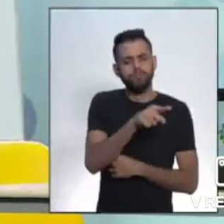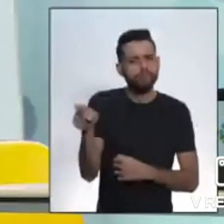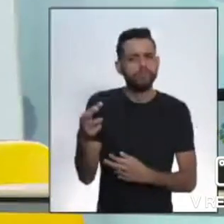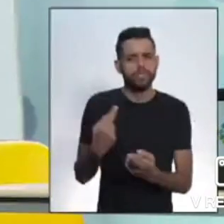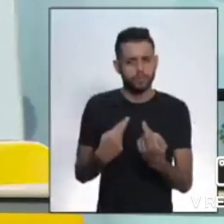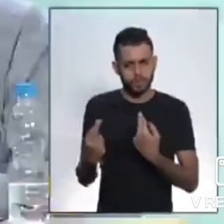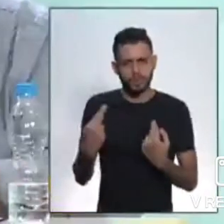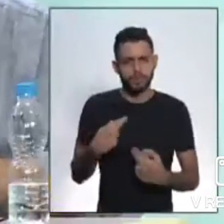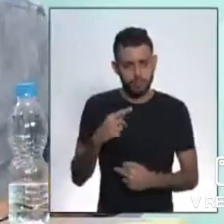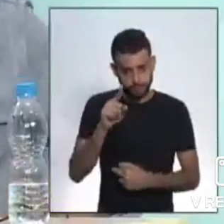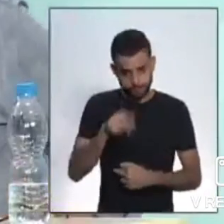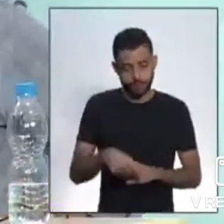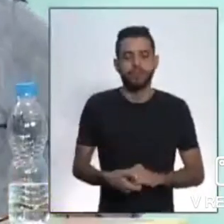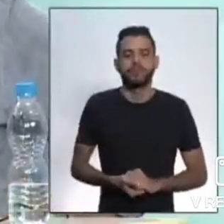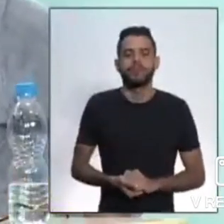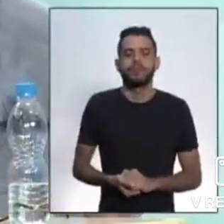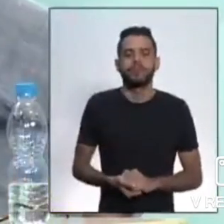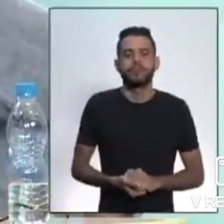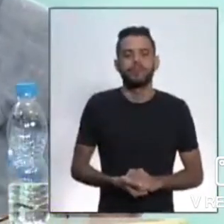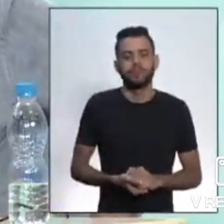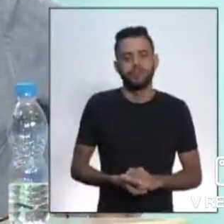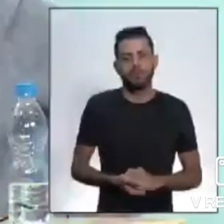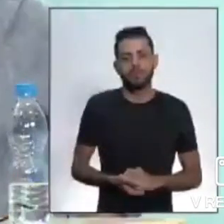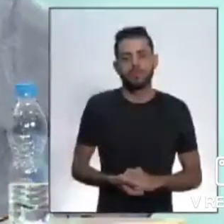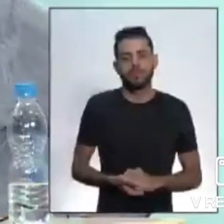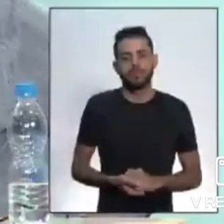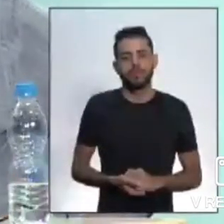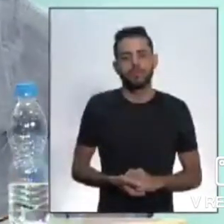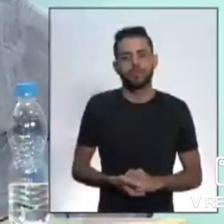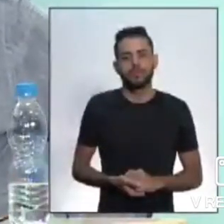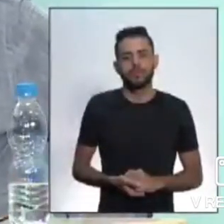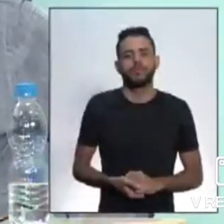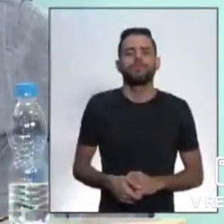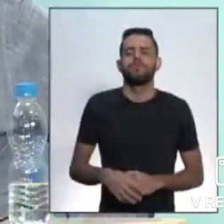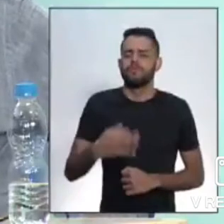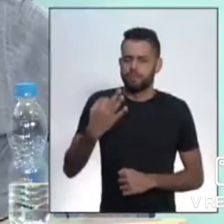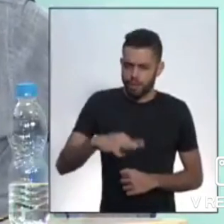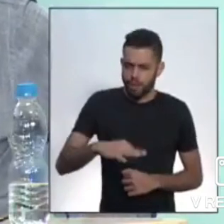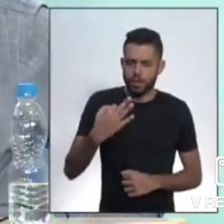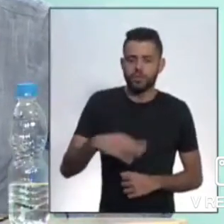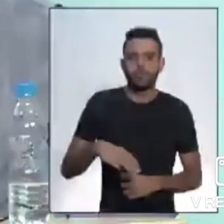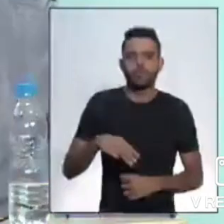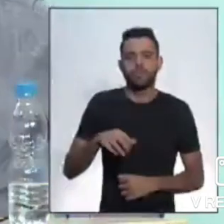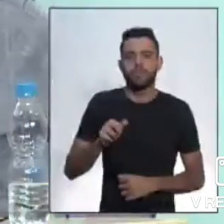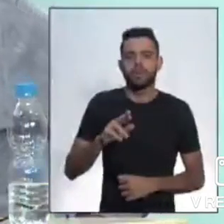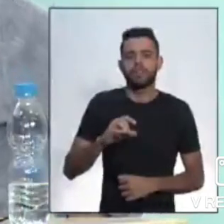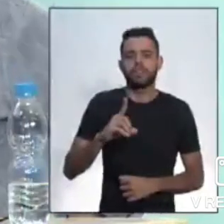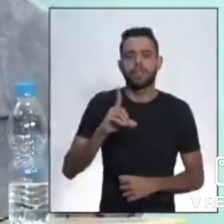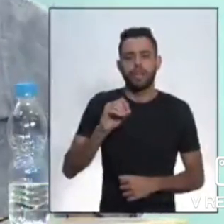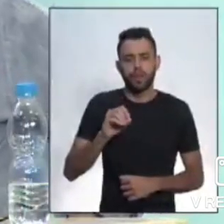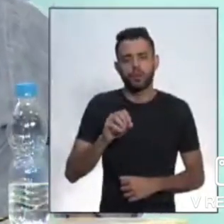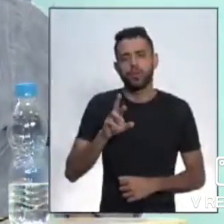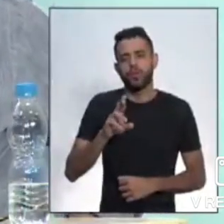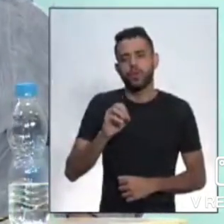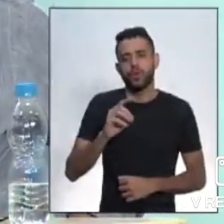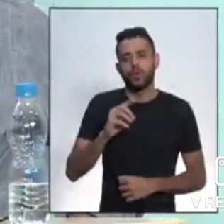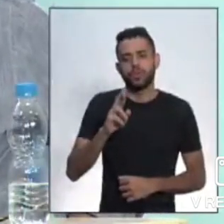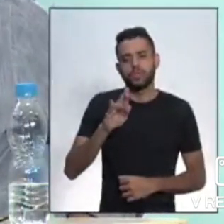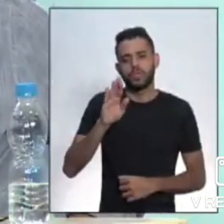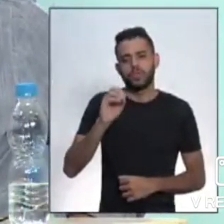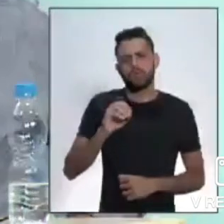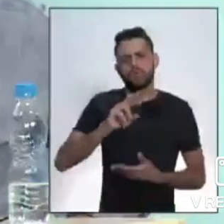isso mesmo? Exatamente. Tá, o Marcelo, o Rodrigo, então vários